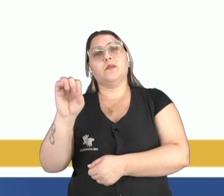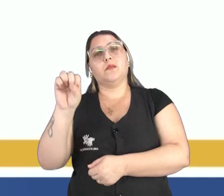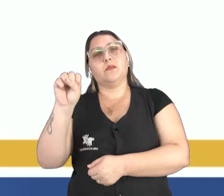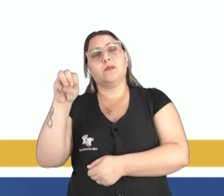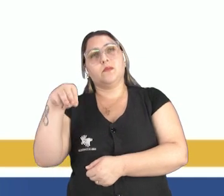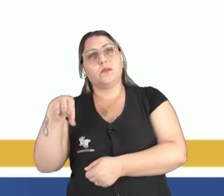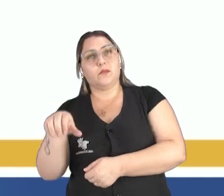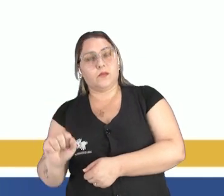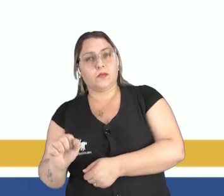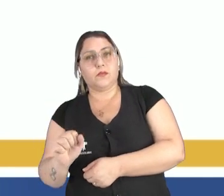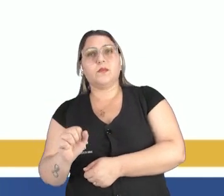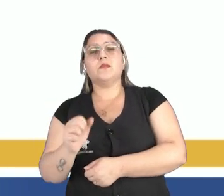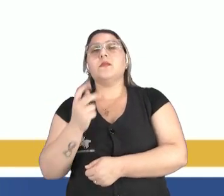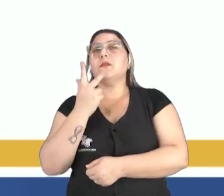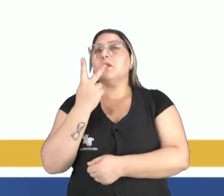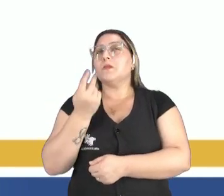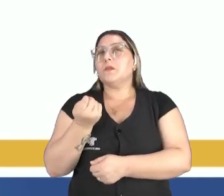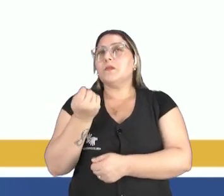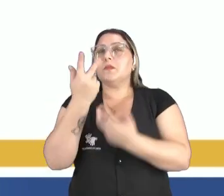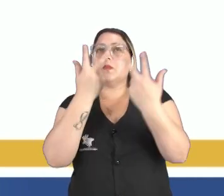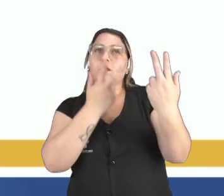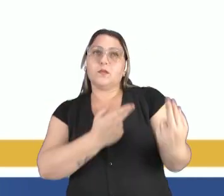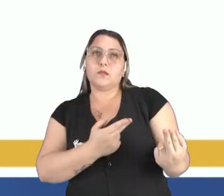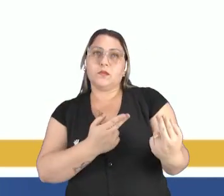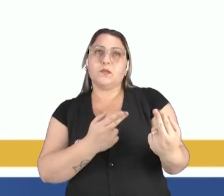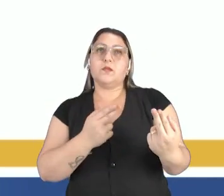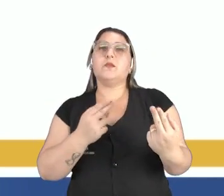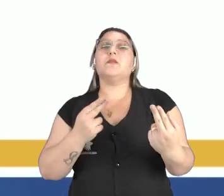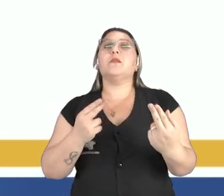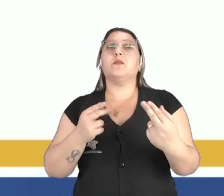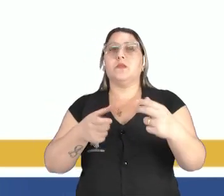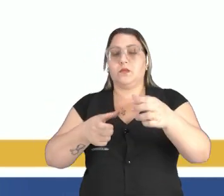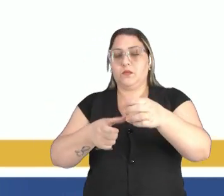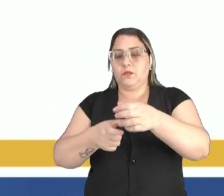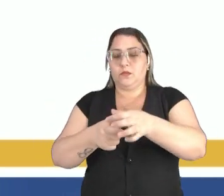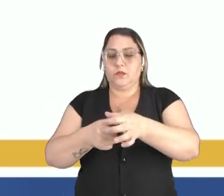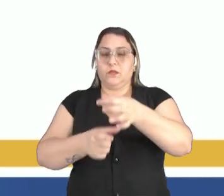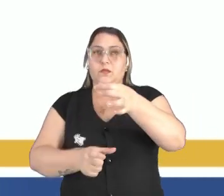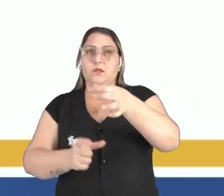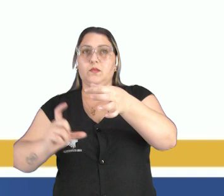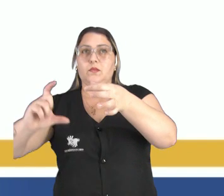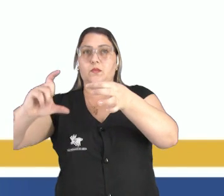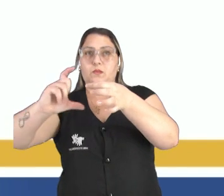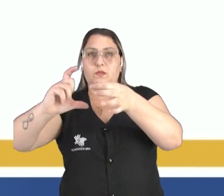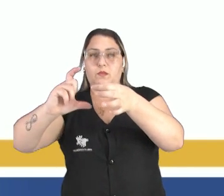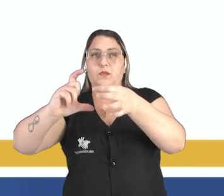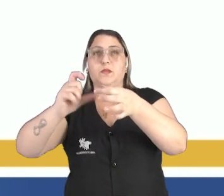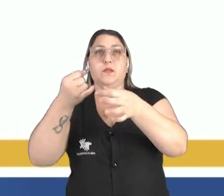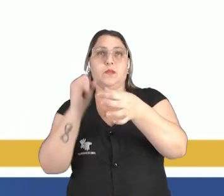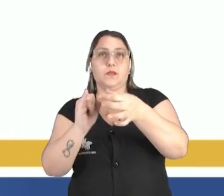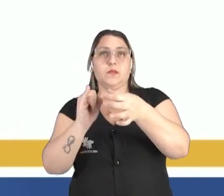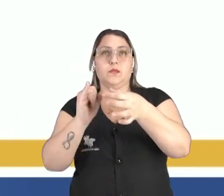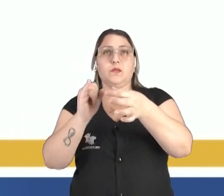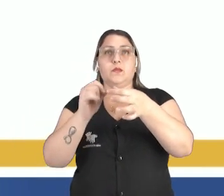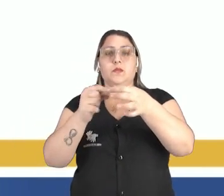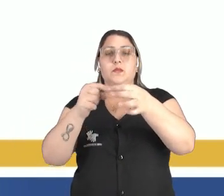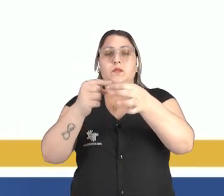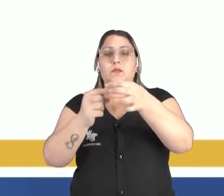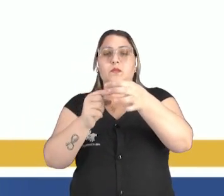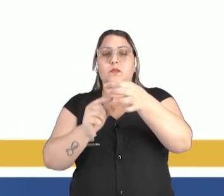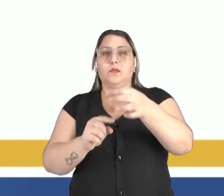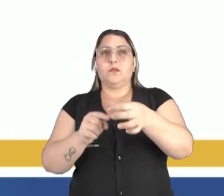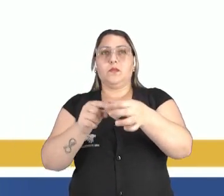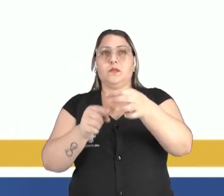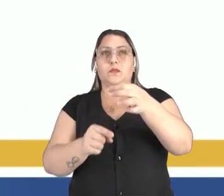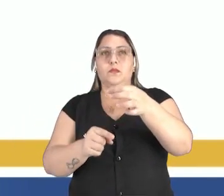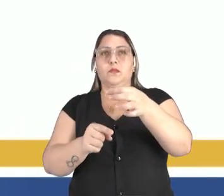cilindros circulares retos, a geratriz, que é a altura, está perpendicular ao plano da base. Traduzindo, se eu traçar daqui para cá, ó, e